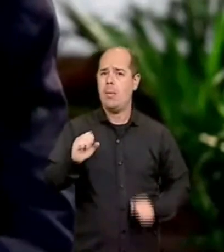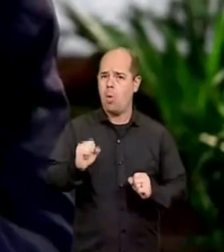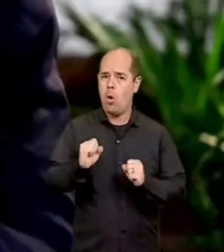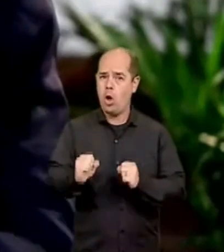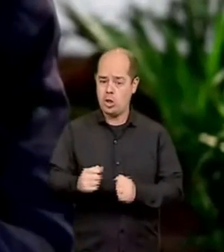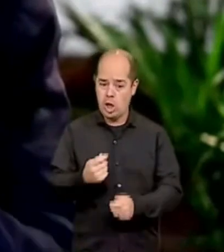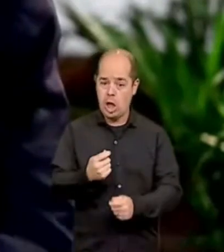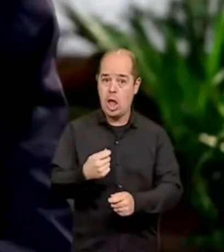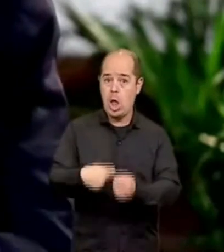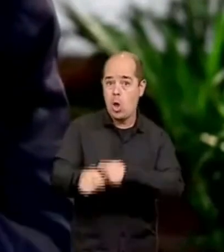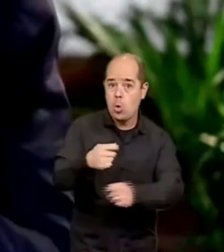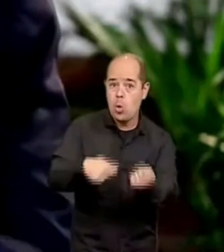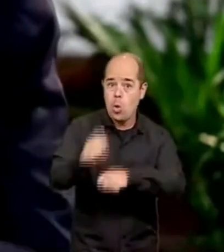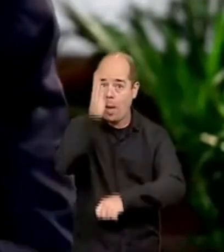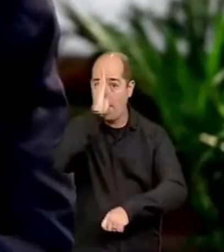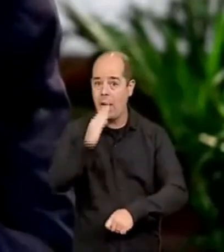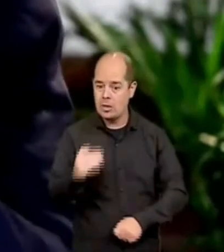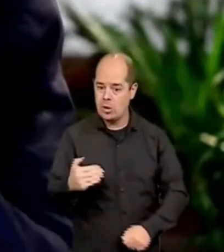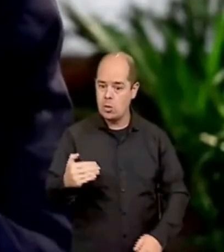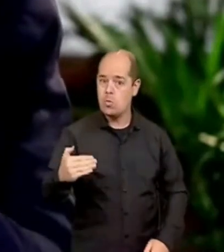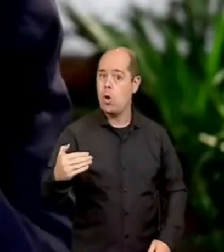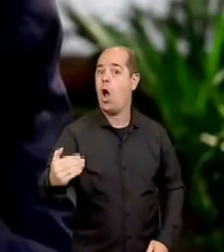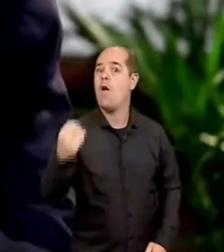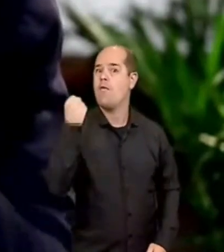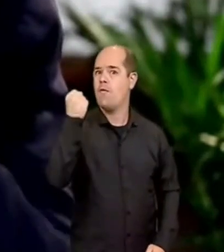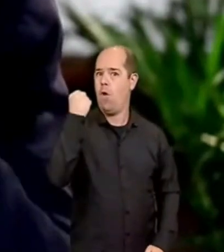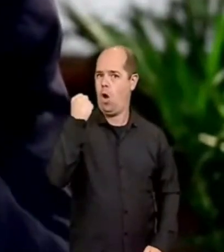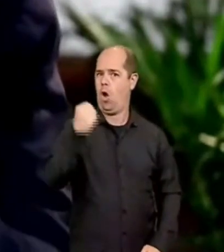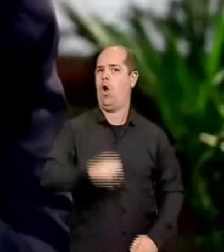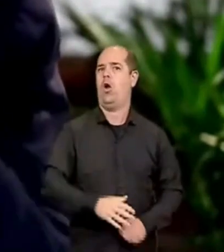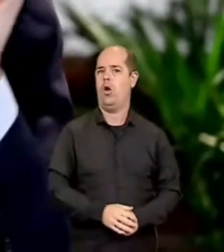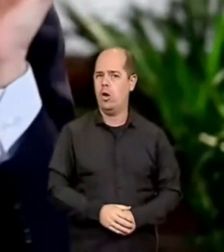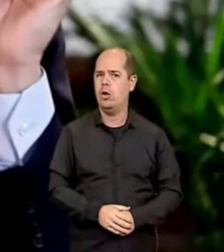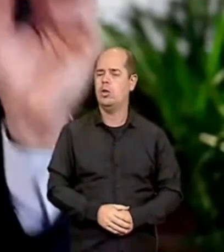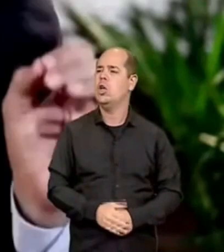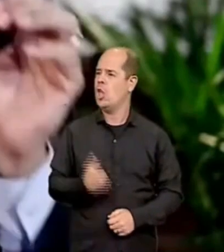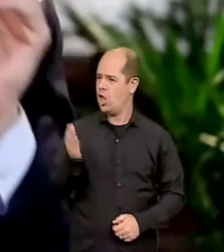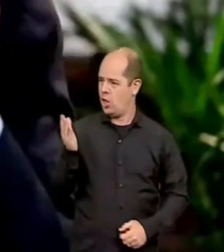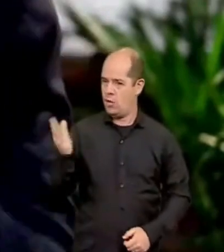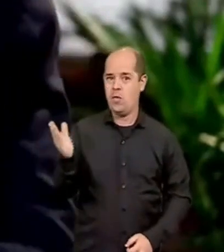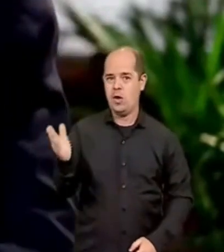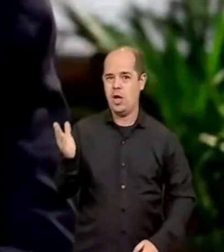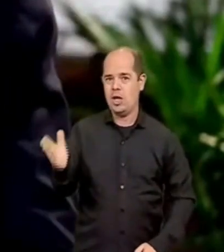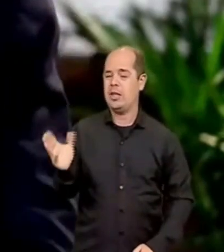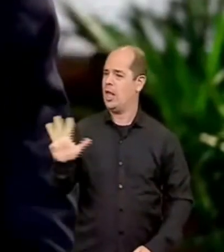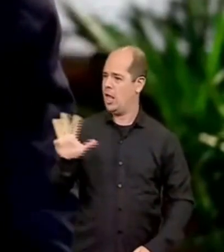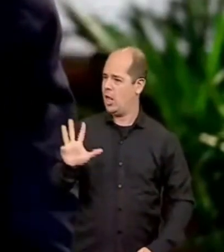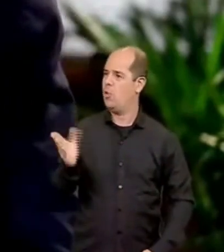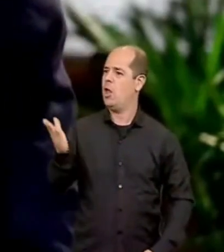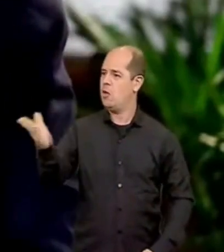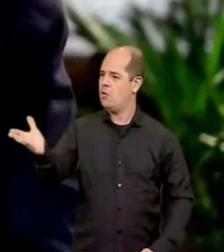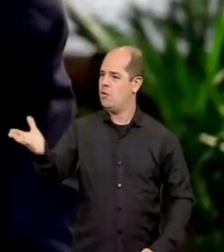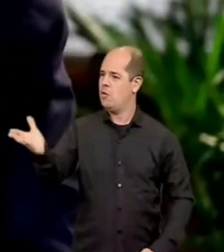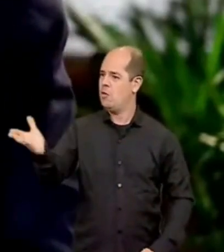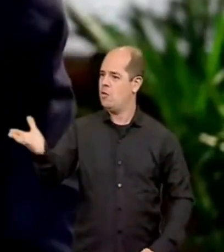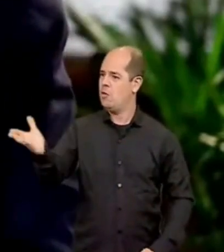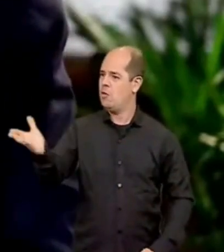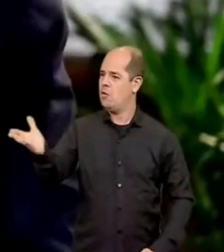senhor vai ter orgulho do legado que o senhor vai deixar para o Brasil, como o senhor teve orgulho dos seus 8 anos de mandato.